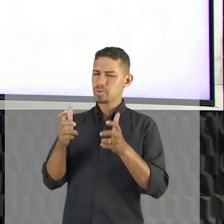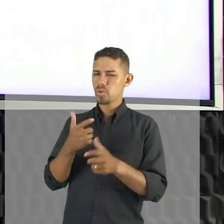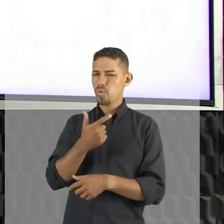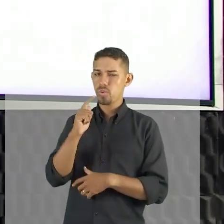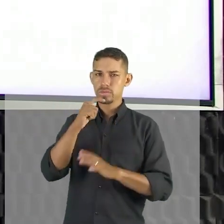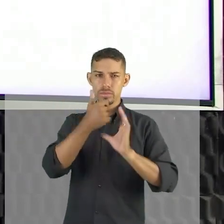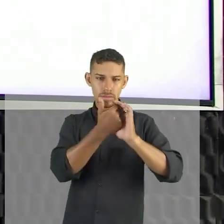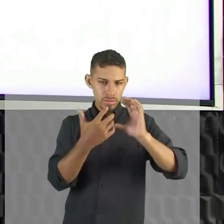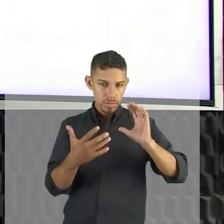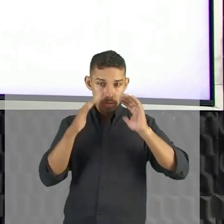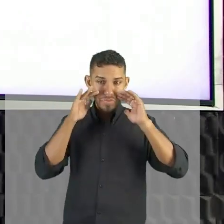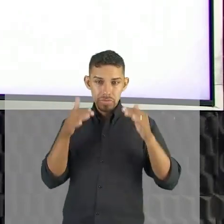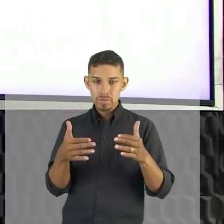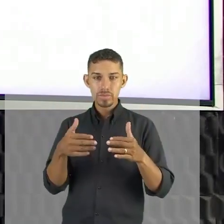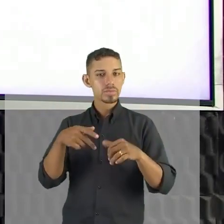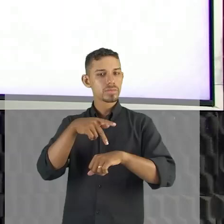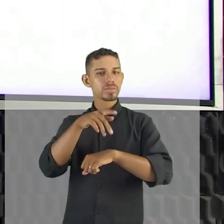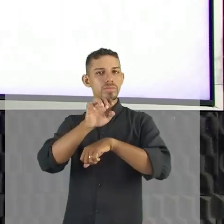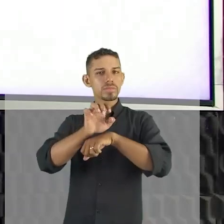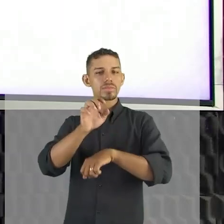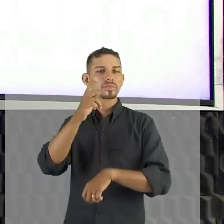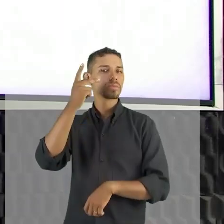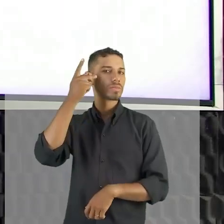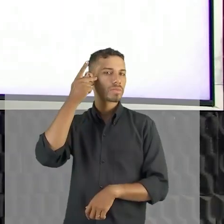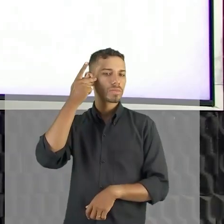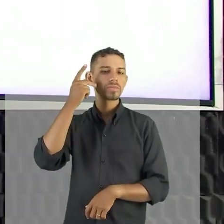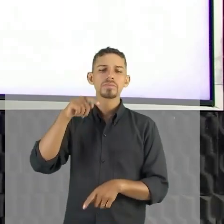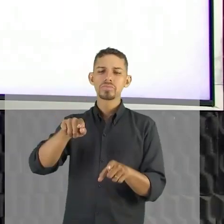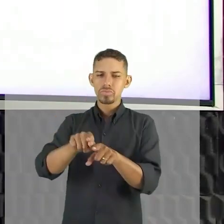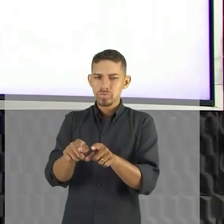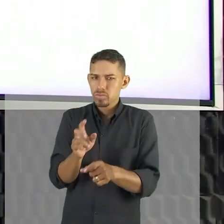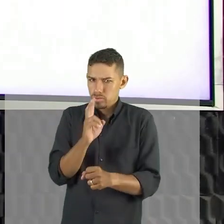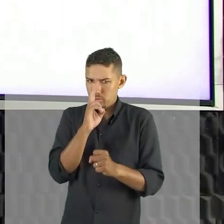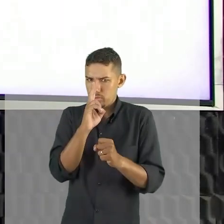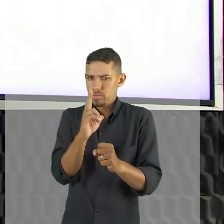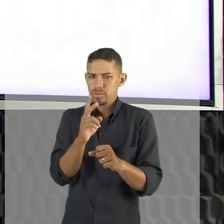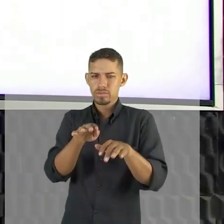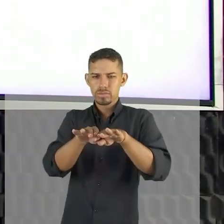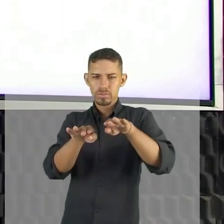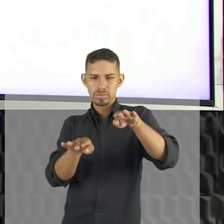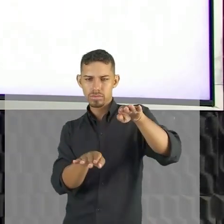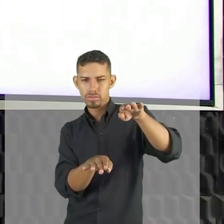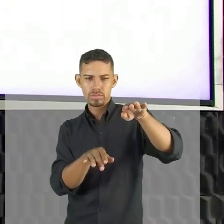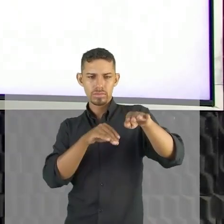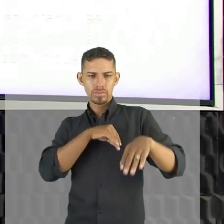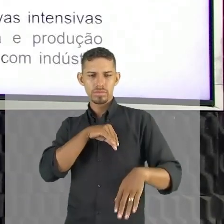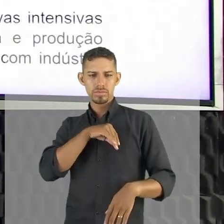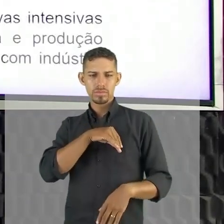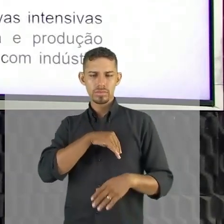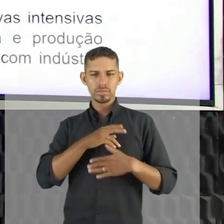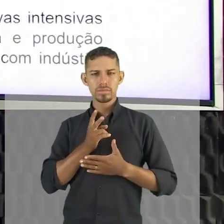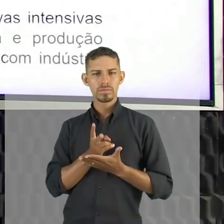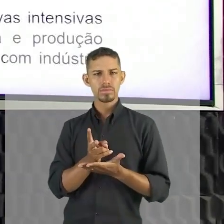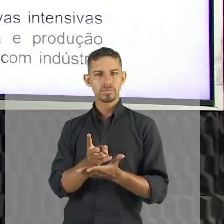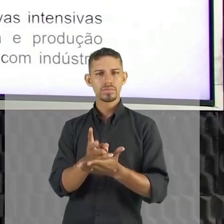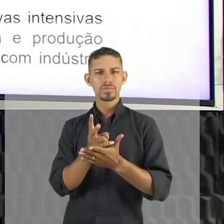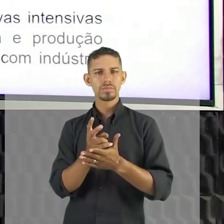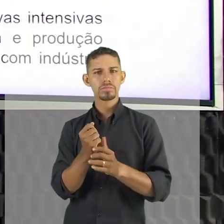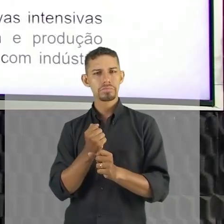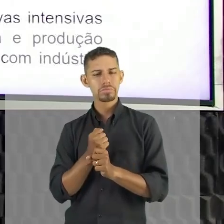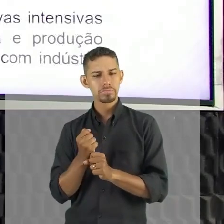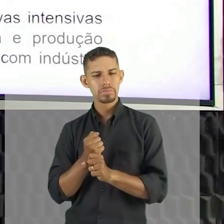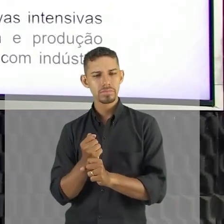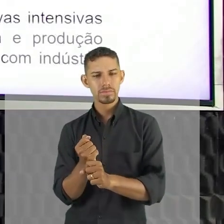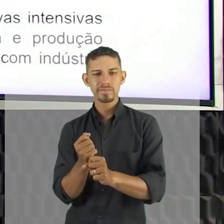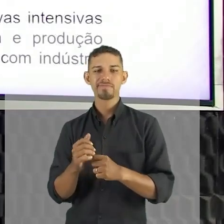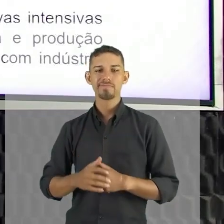a concentração industrial em São Paulo e a forte desigualdade de renda mantida ao longo do tempo. Outra característica